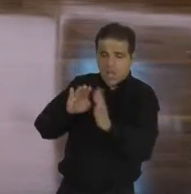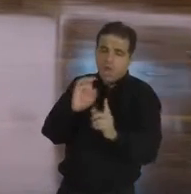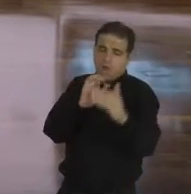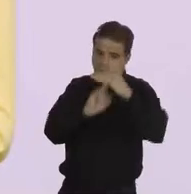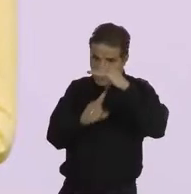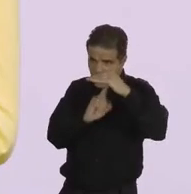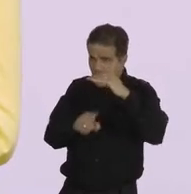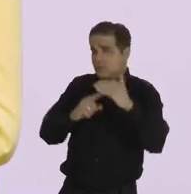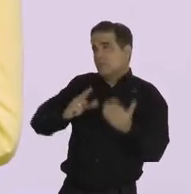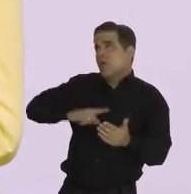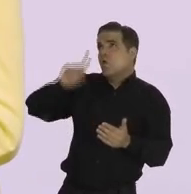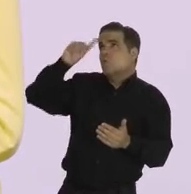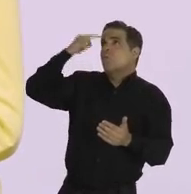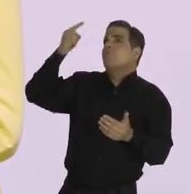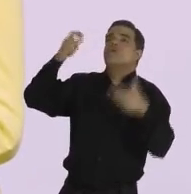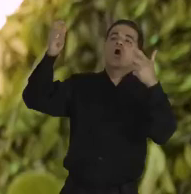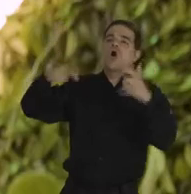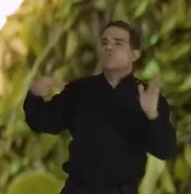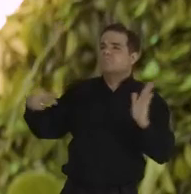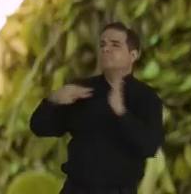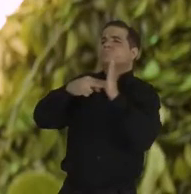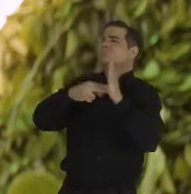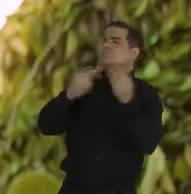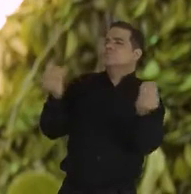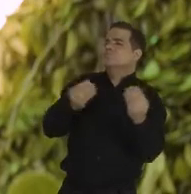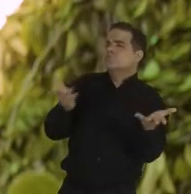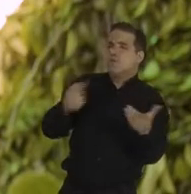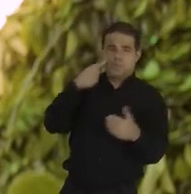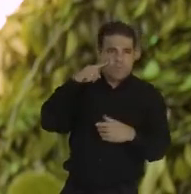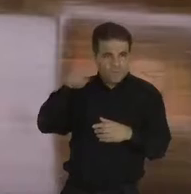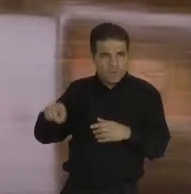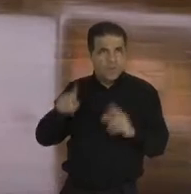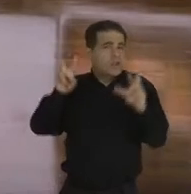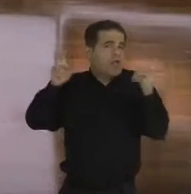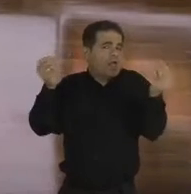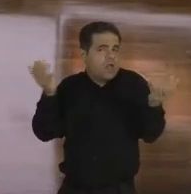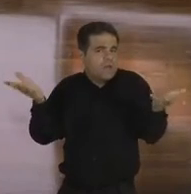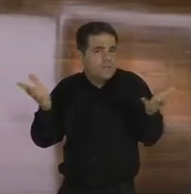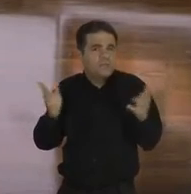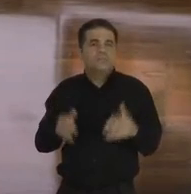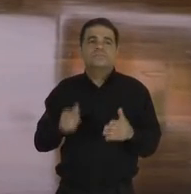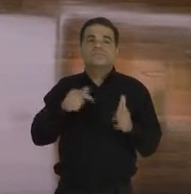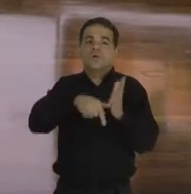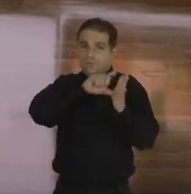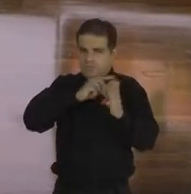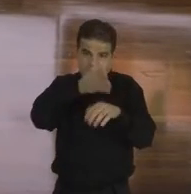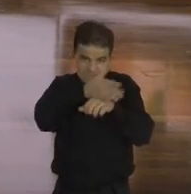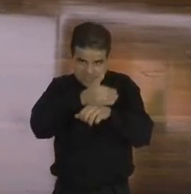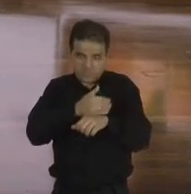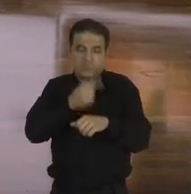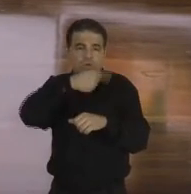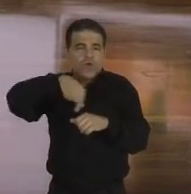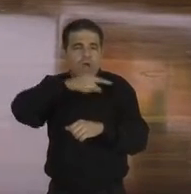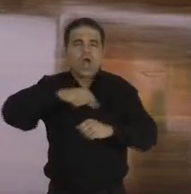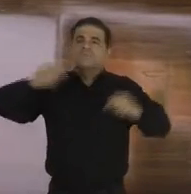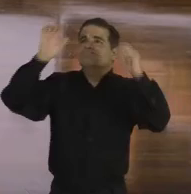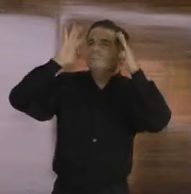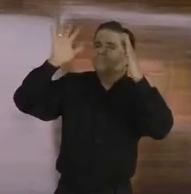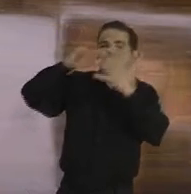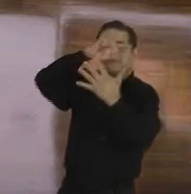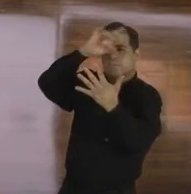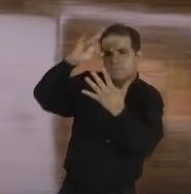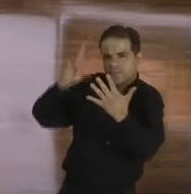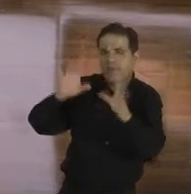vai ter a dúvida de onde carregar como vocês estão resolvendo essa questão como a gente falou mais cedo Nós pensamos em